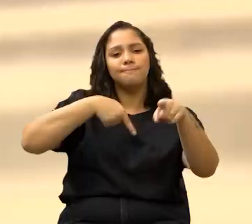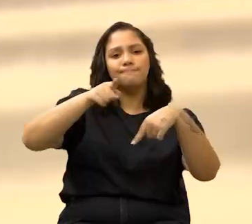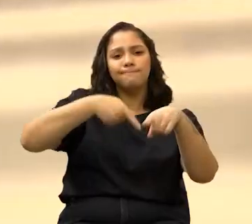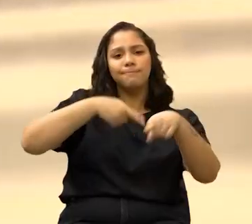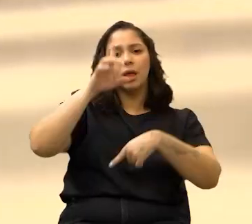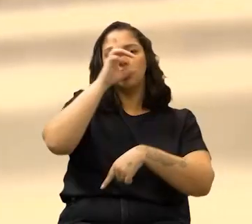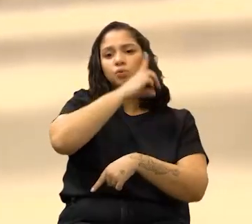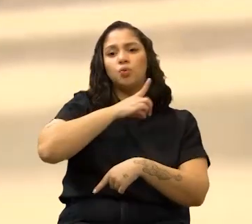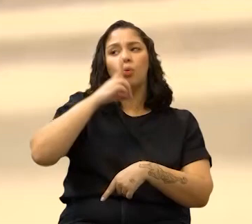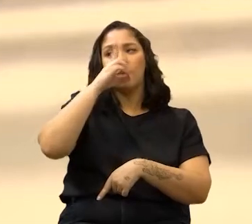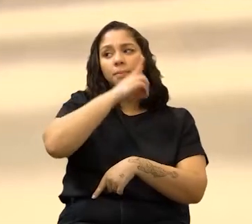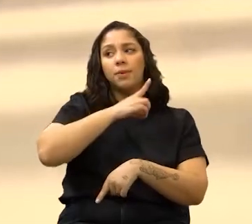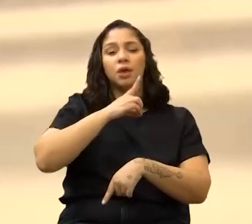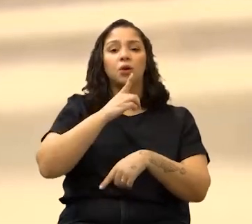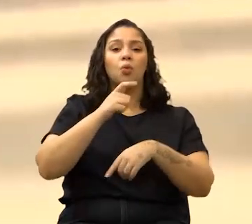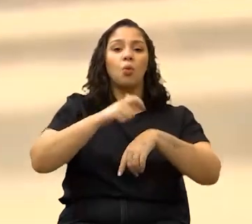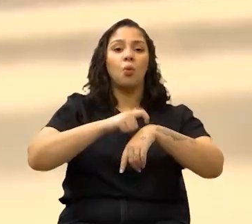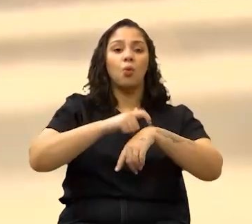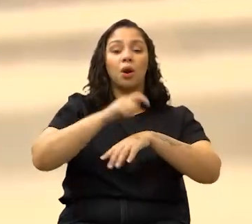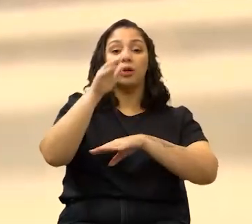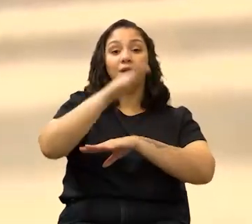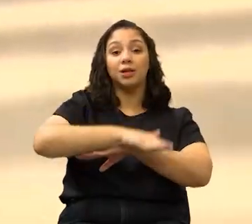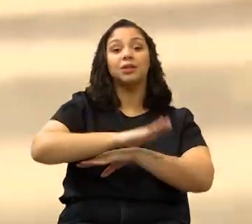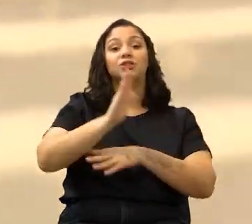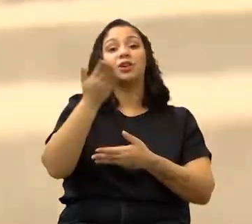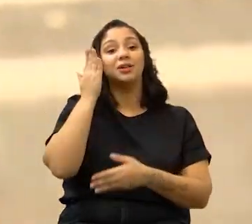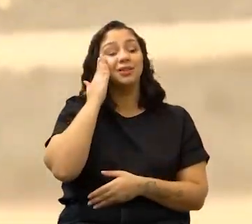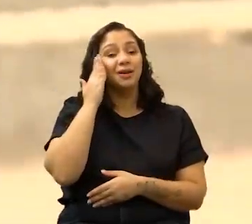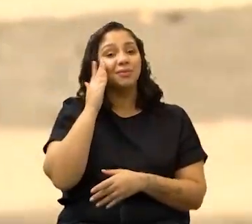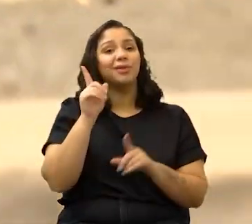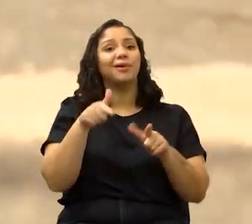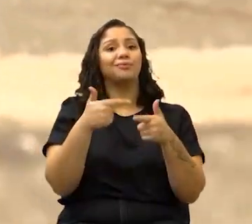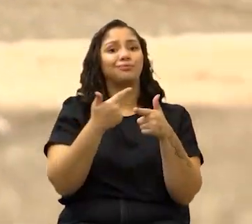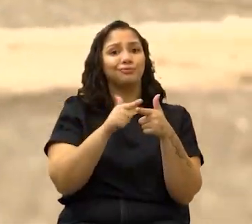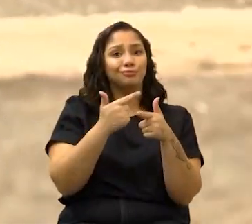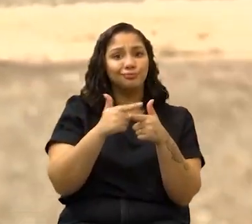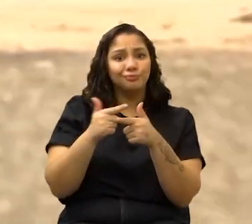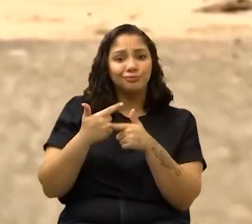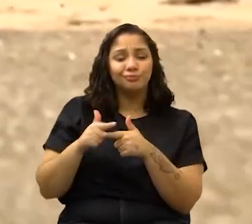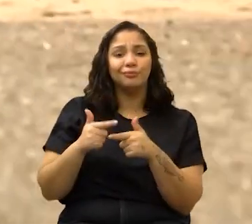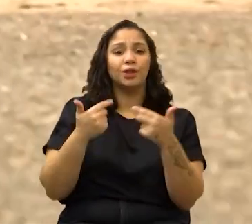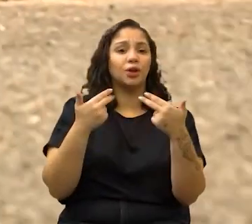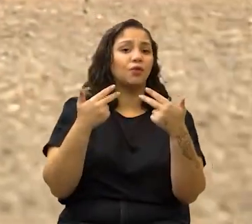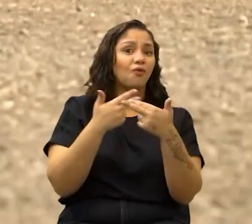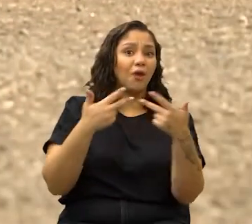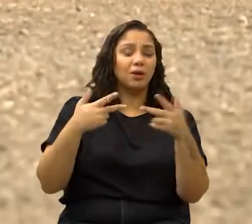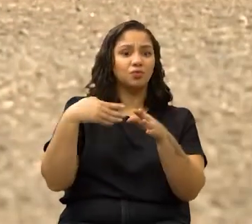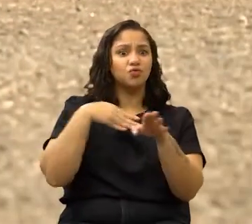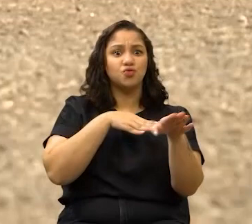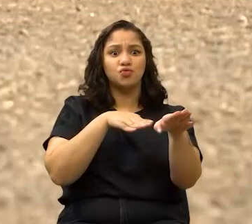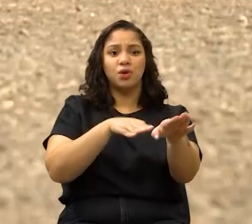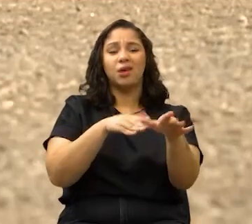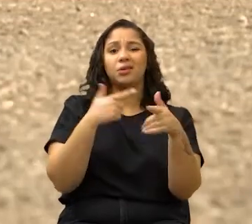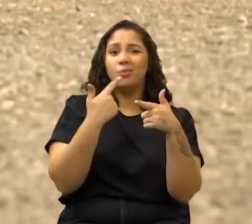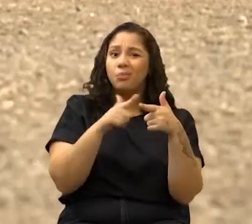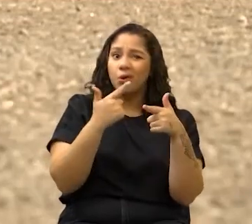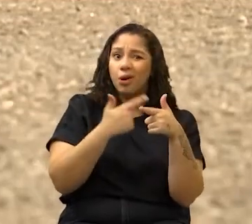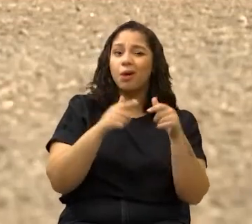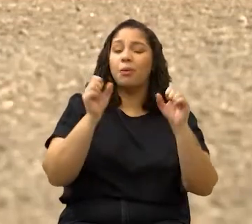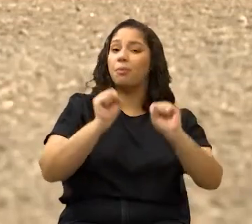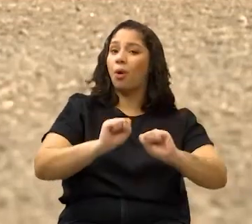pista no domingo, a partir da tarde, que a gente sabe que é um horário bem crítico, muitos veículos na rodovia, então qualquer problema,